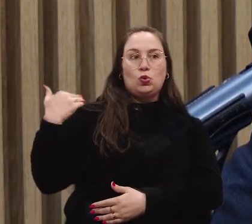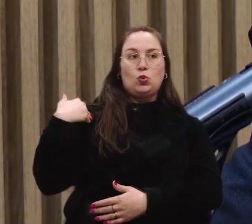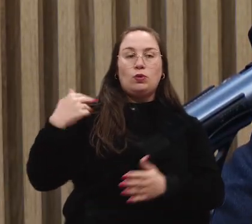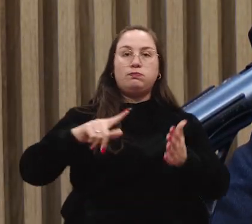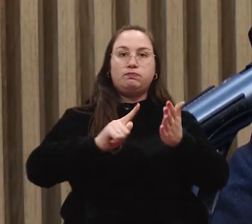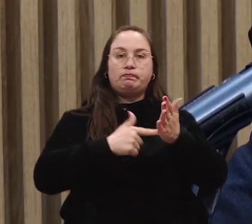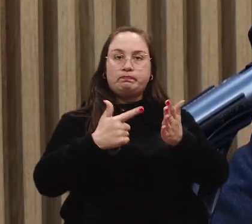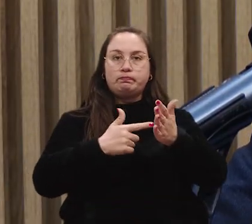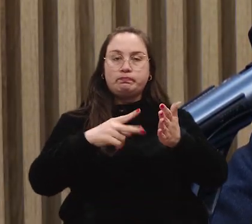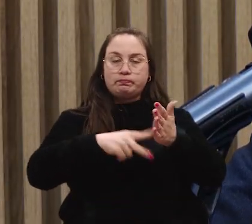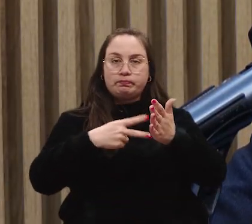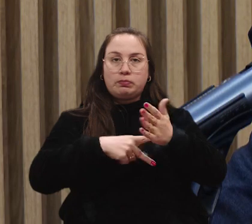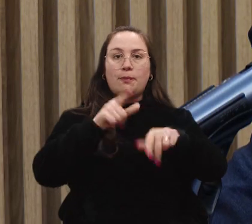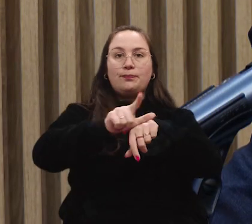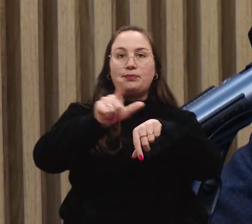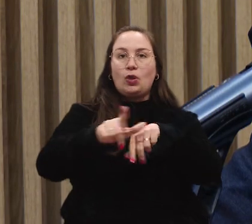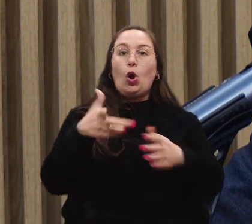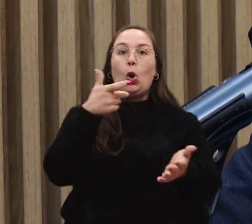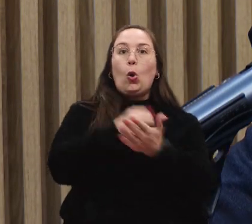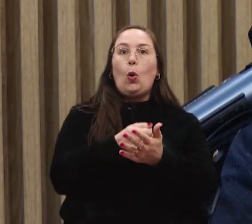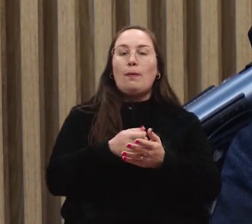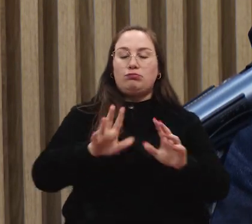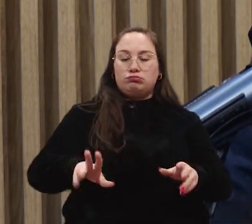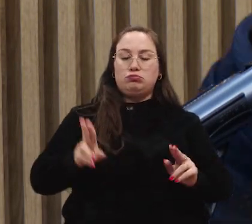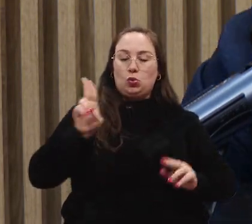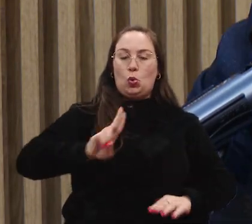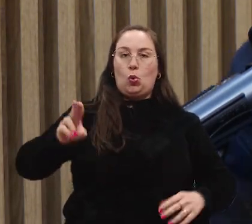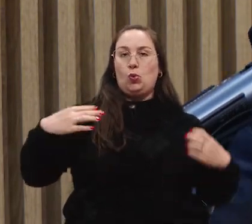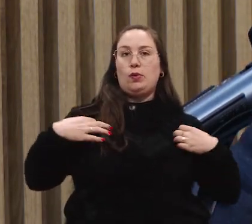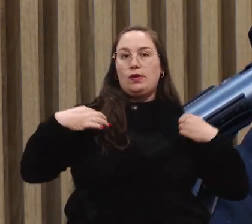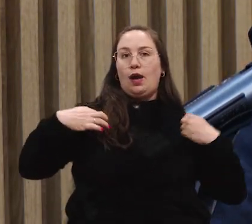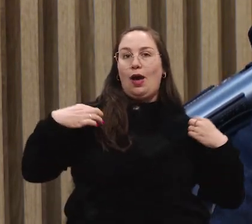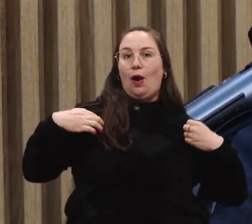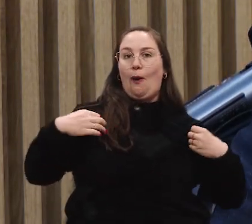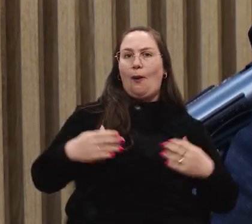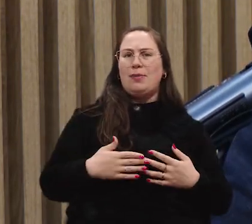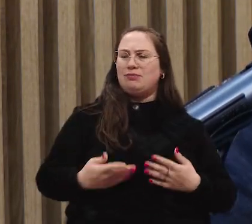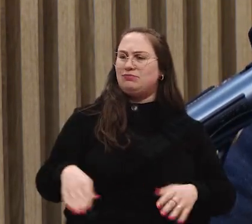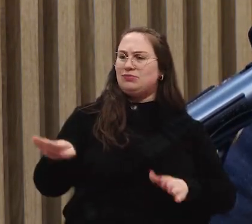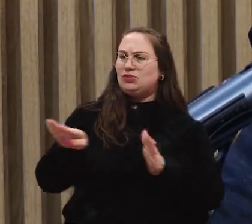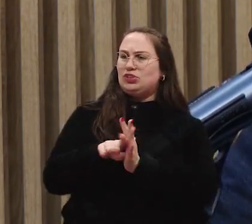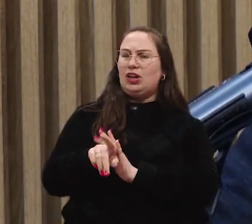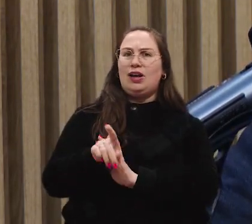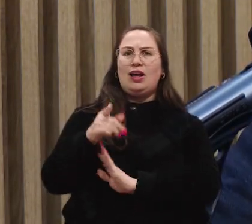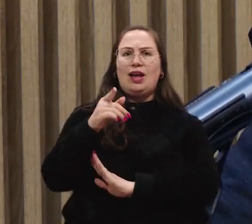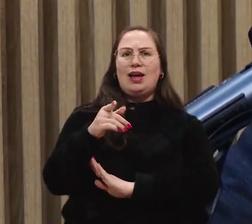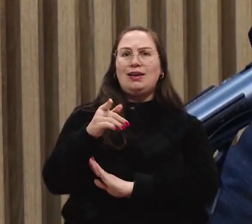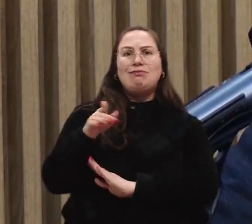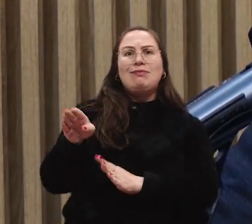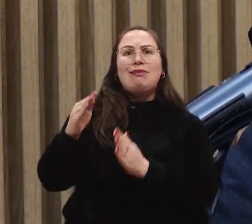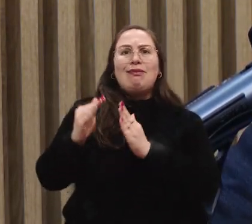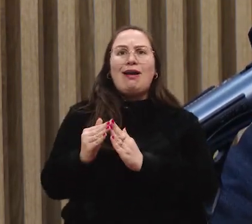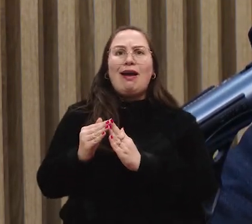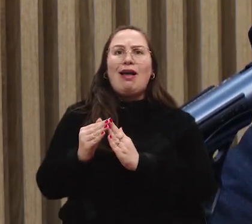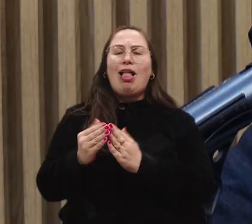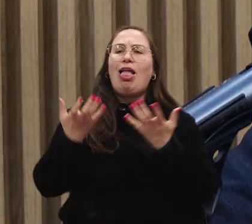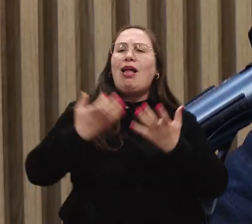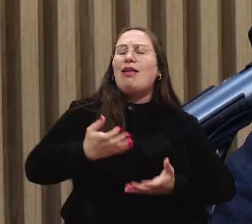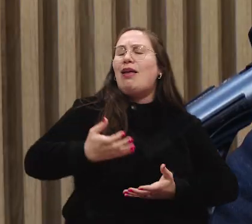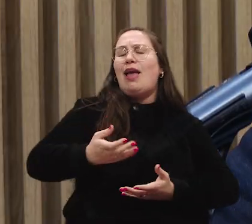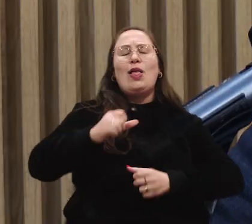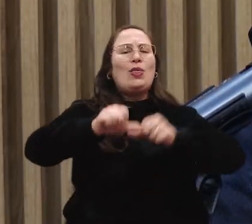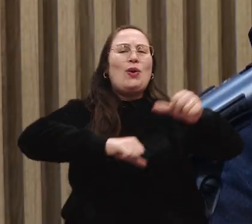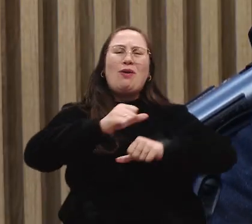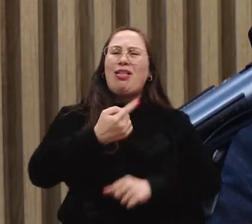tendo muito problemas, que as pessoas chegam, compram na loja, vestem, vamos pegar o exemplo de uma roupa, chega em casa no dia seguinte, volta e não quer trocar,